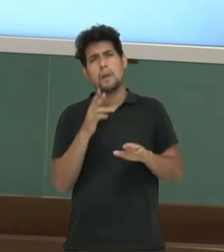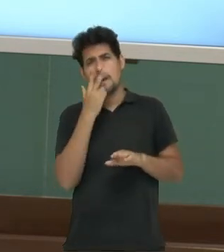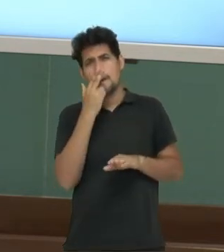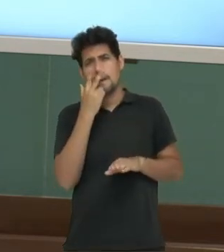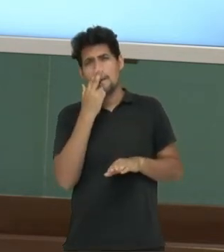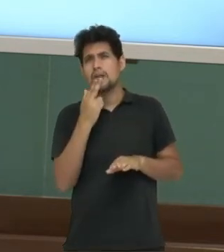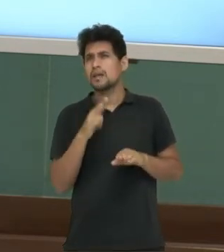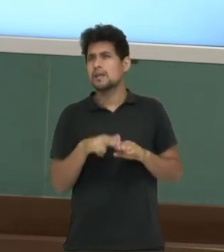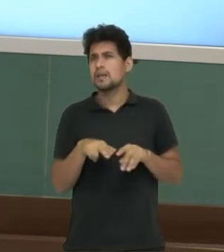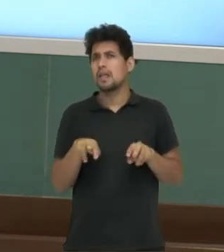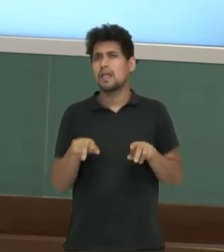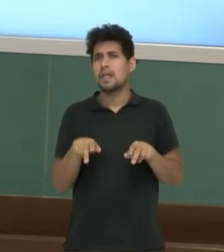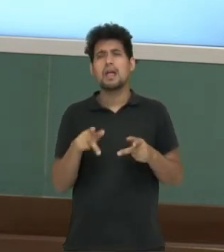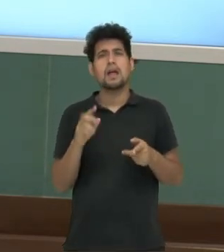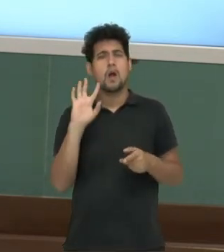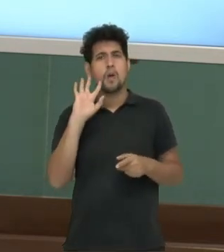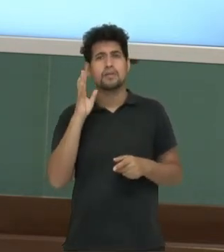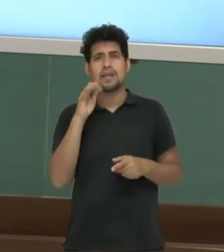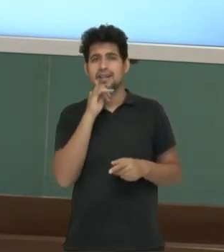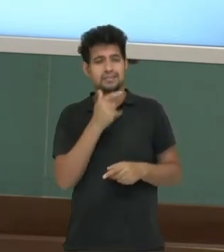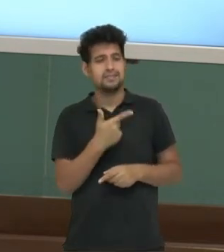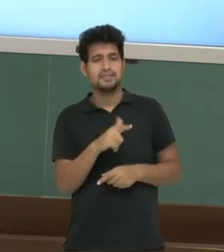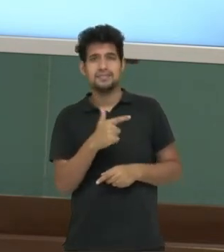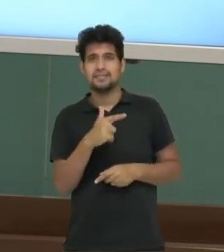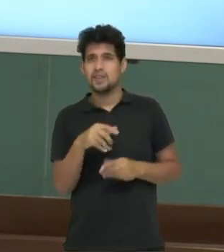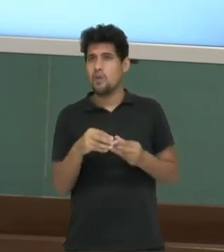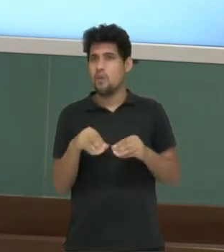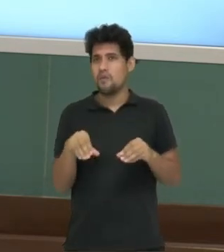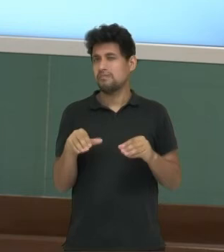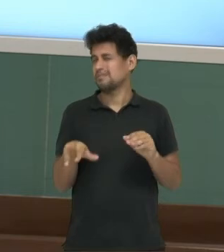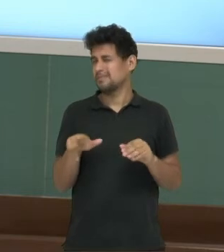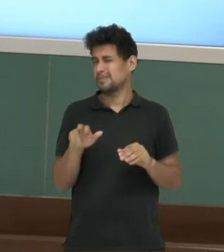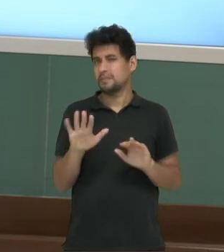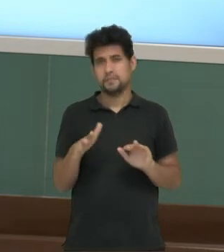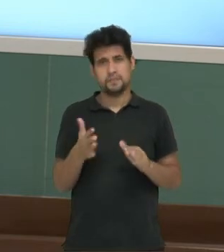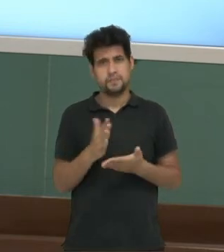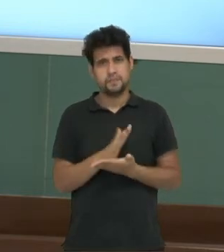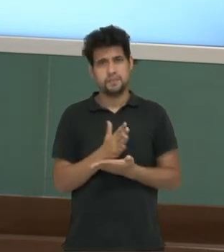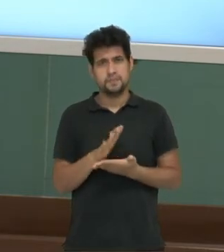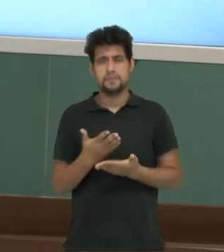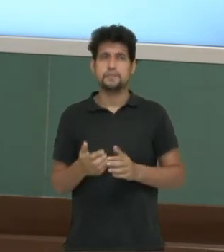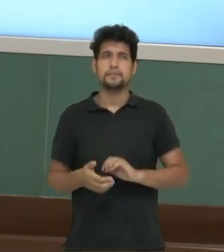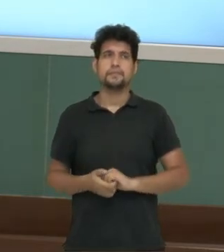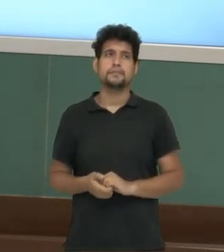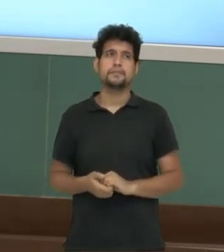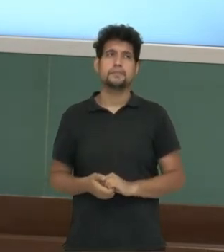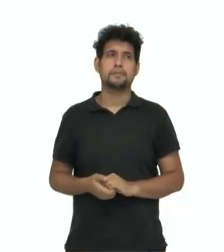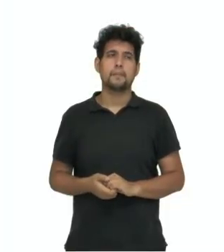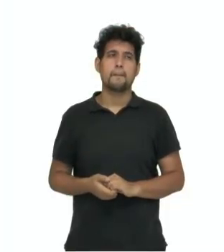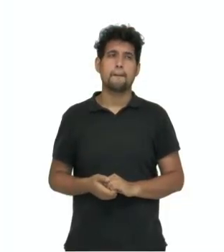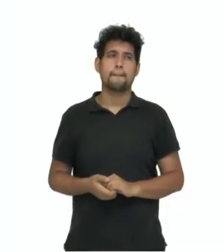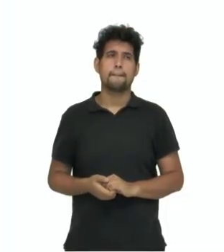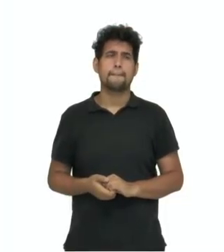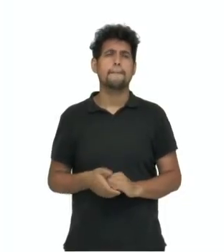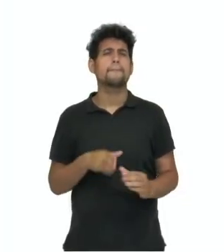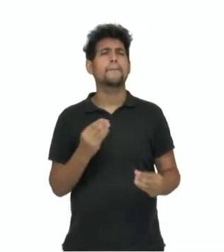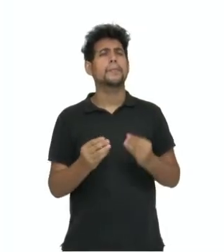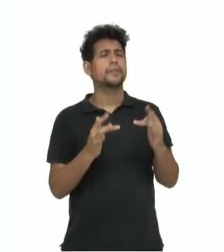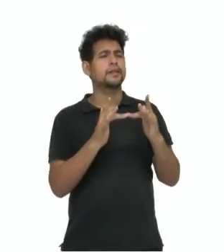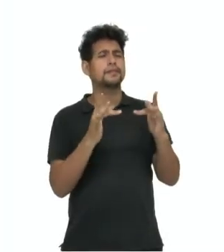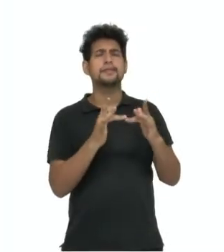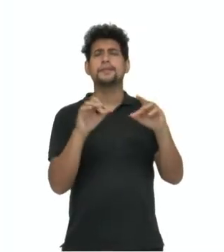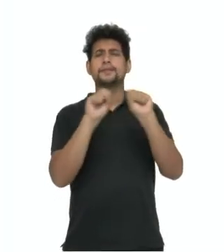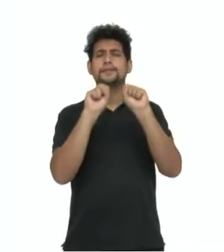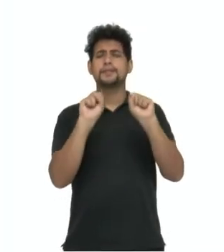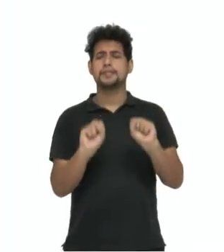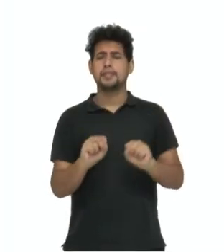com oviparidade, que é quando não produz o ovo especificamente, ok? Com relação ao sistema